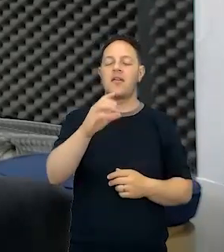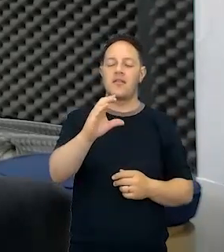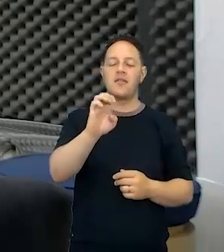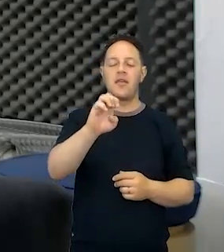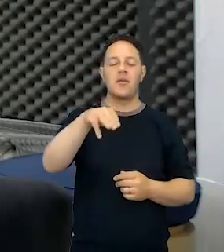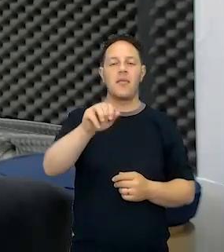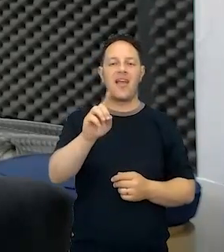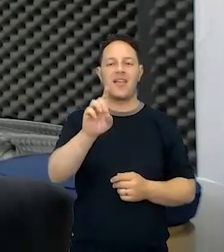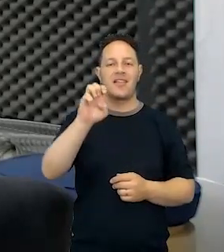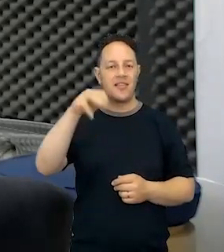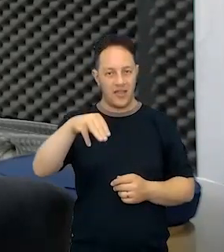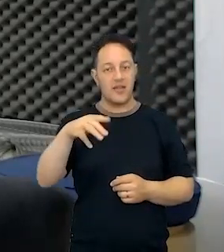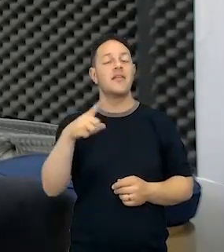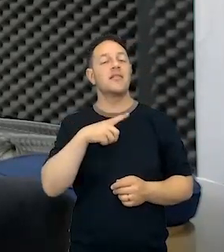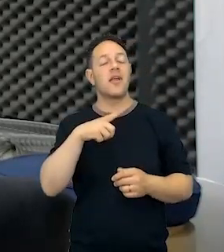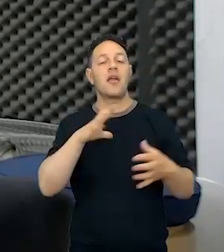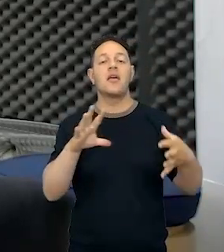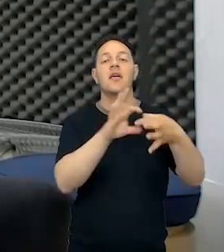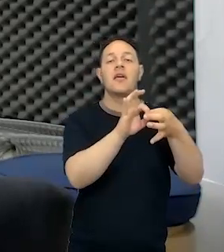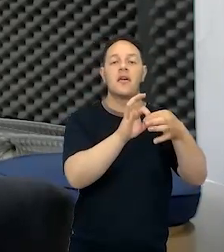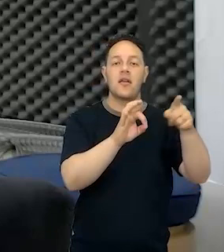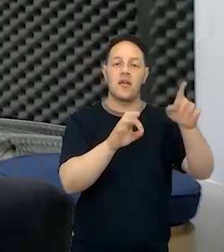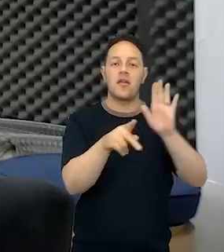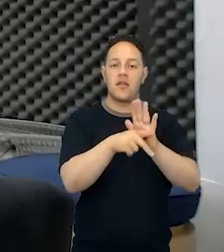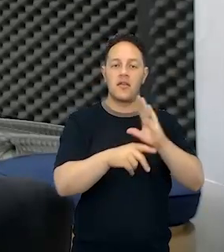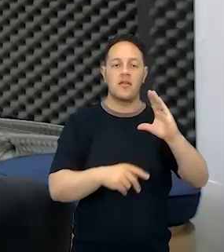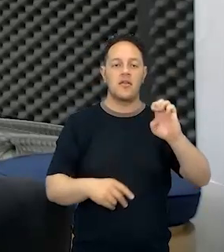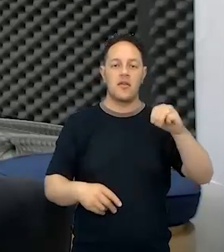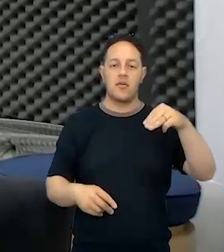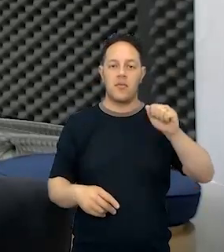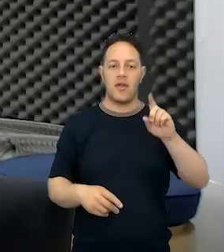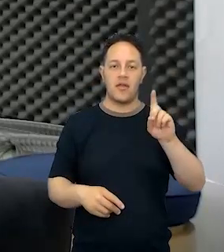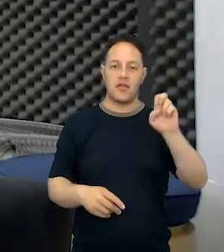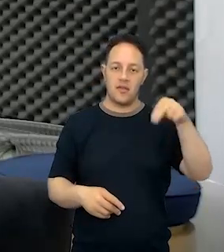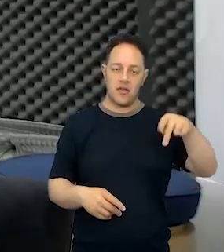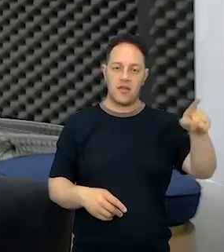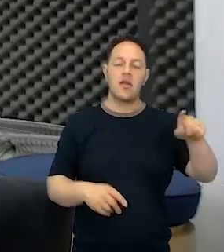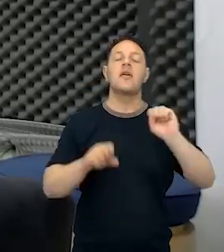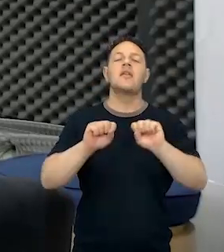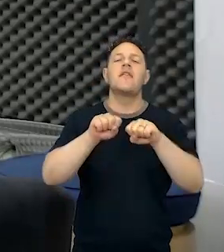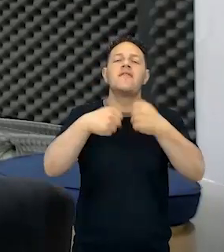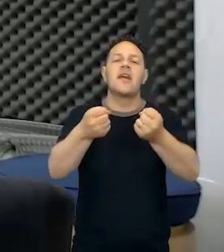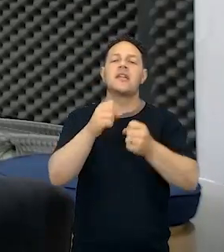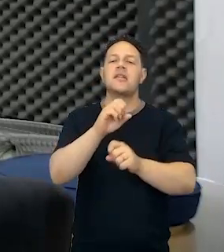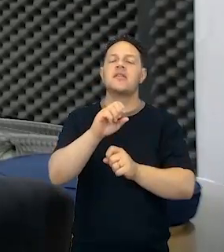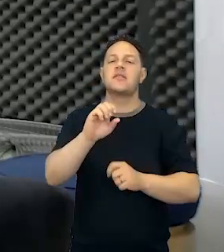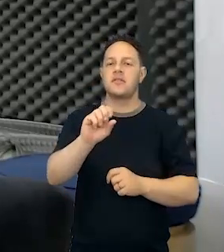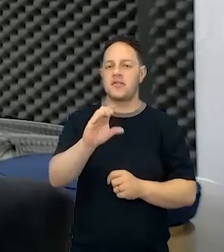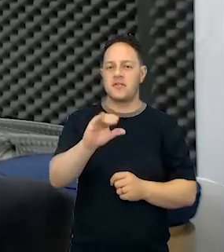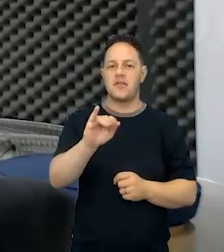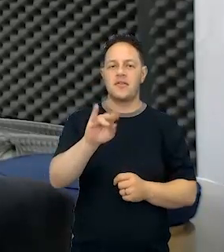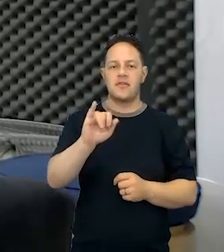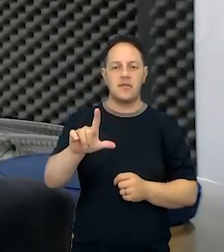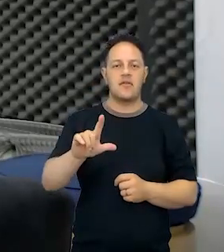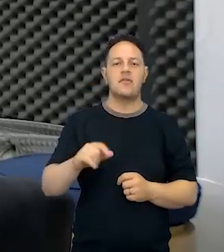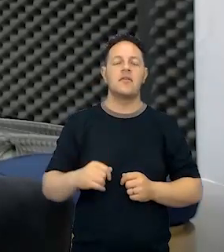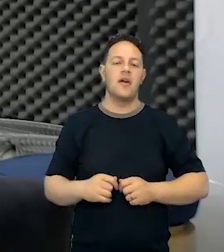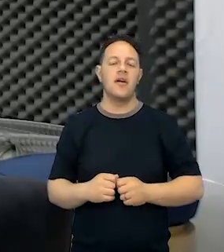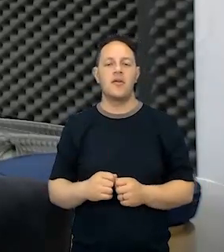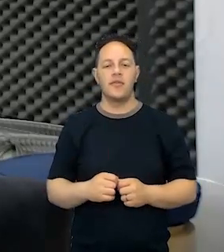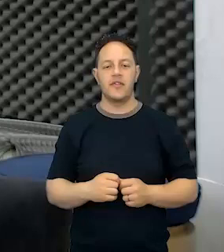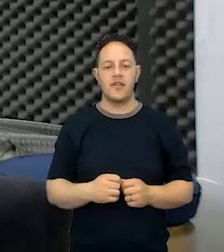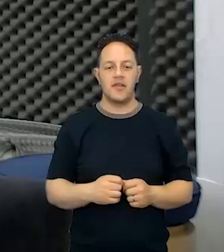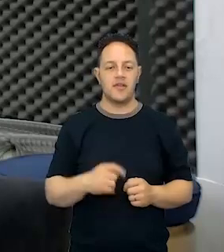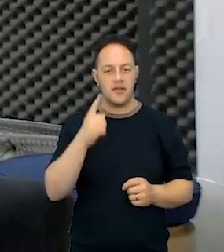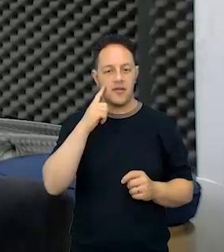trilha formativa que foi feita junto com o CEMADEM. A Defesa Civil está conosco desde o início, ela